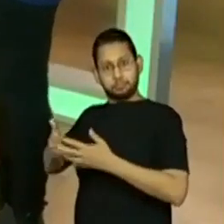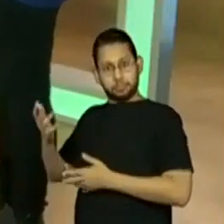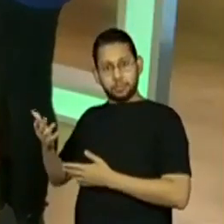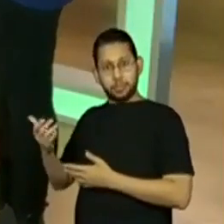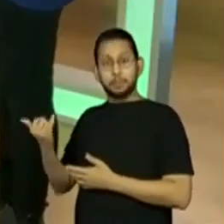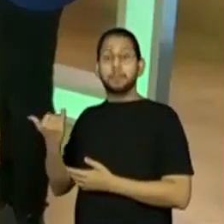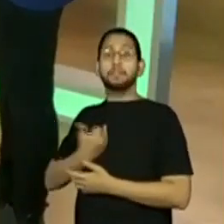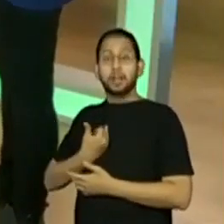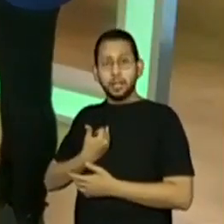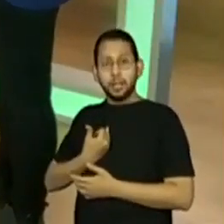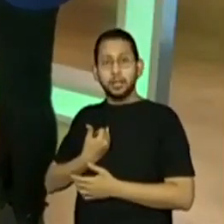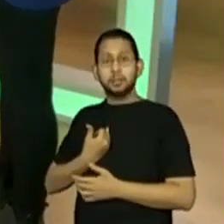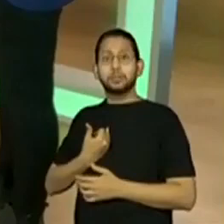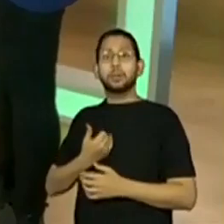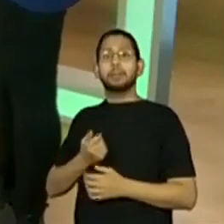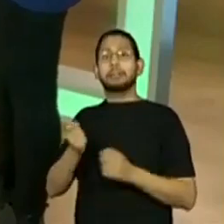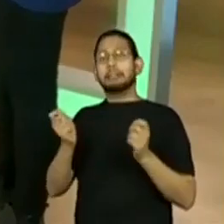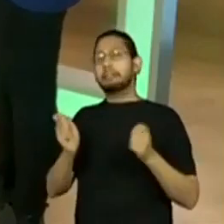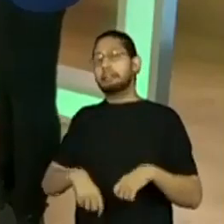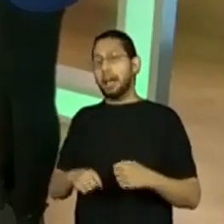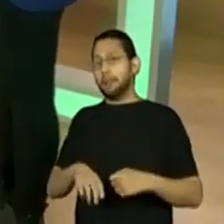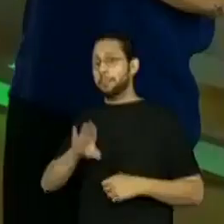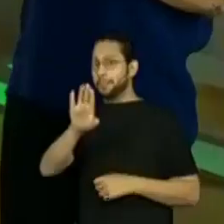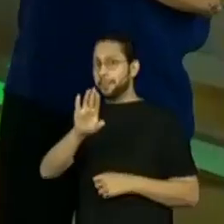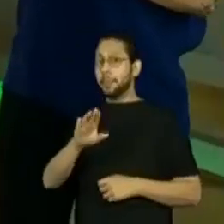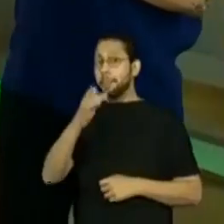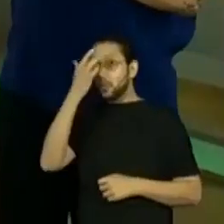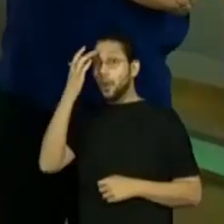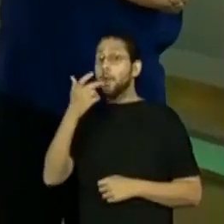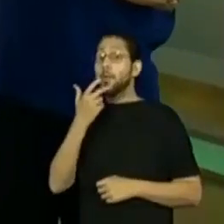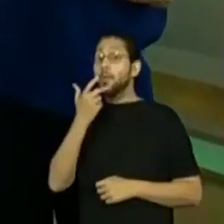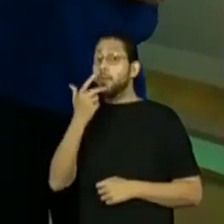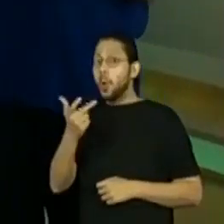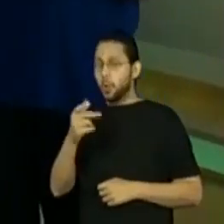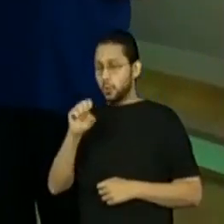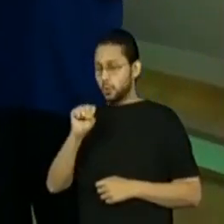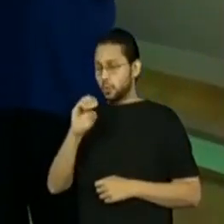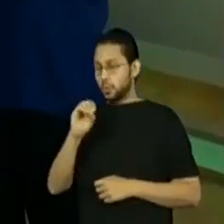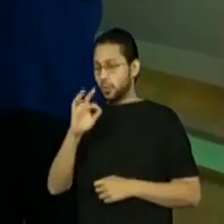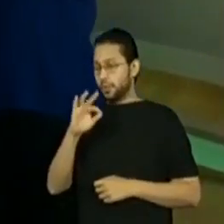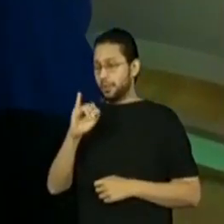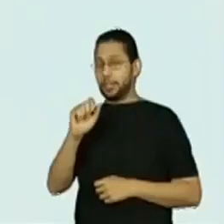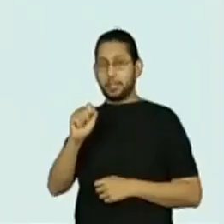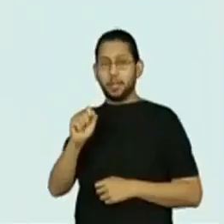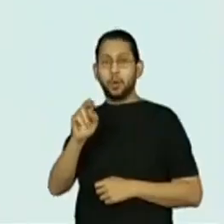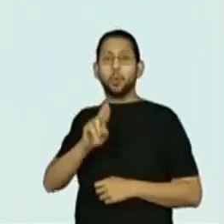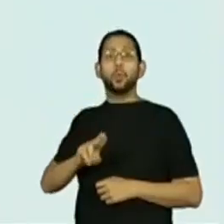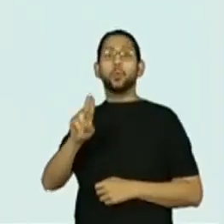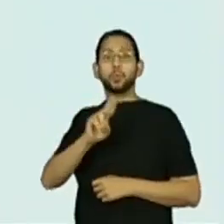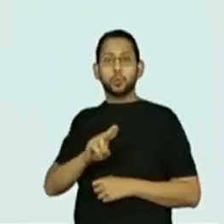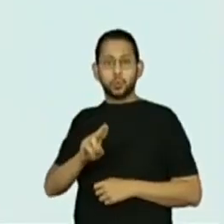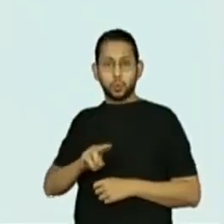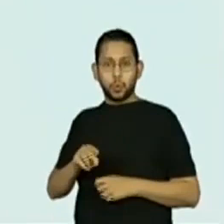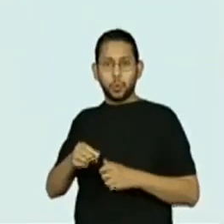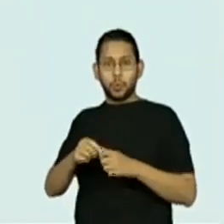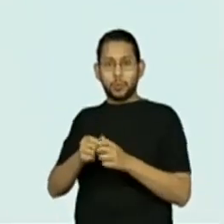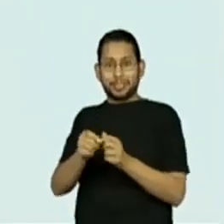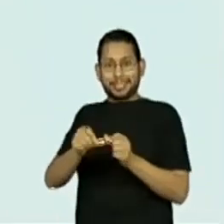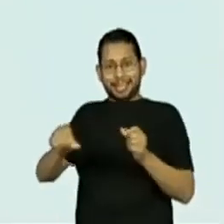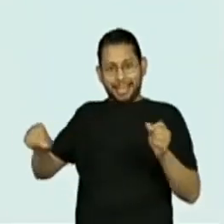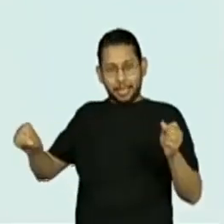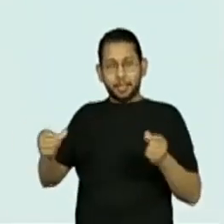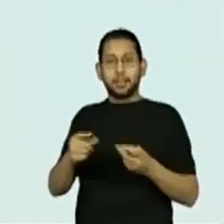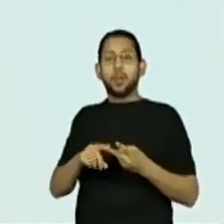aos instrumentos de medida. Legal, vamos lembrar. Indicaram, a Sofia e a Maria indicaram a trena, o Samuel Joia. lembrou do